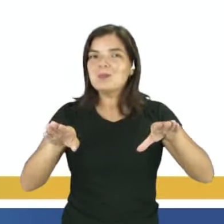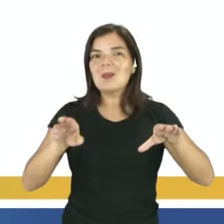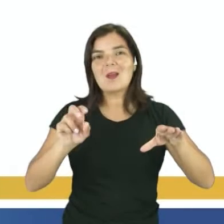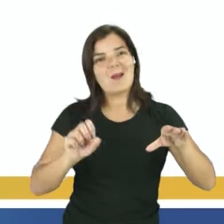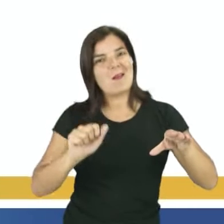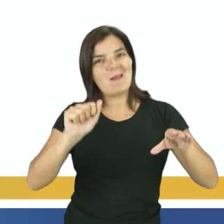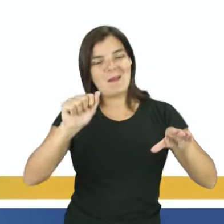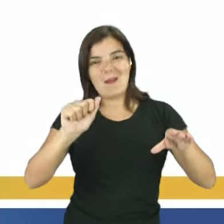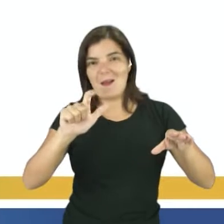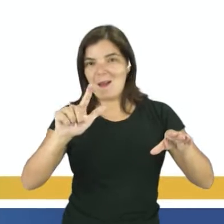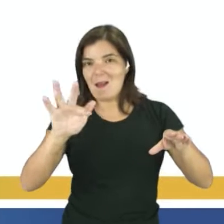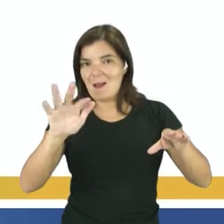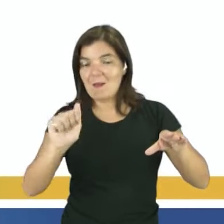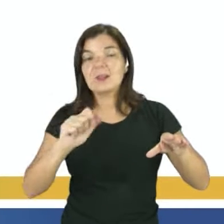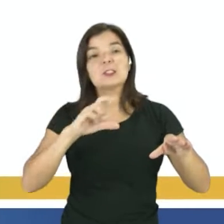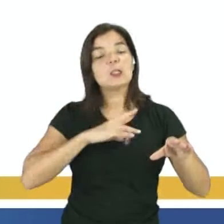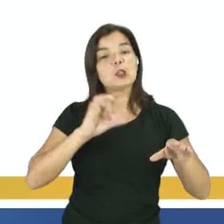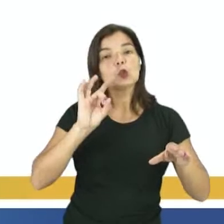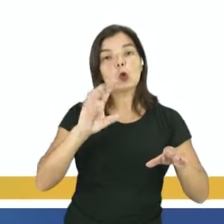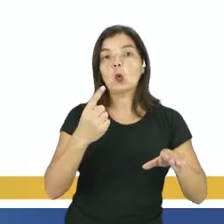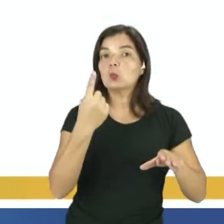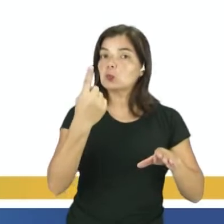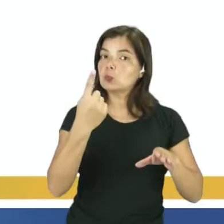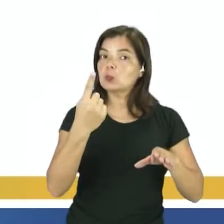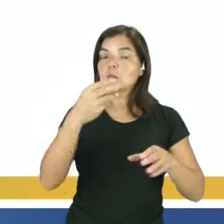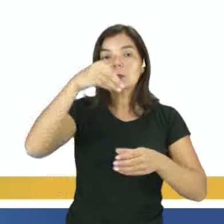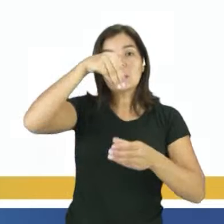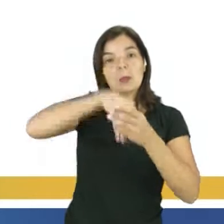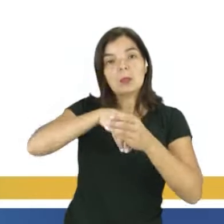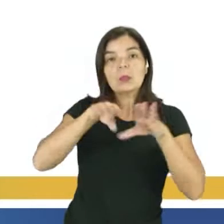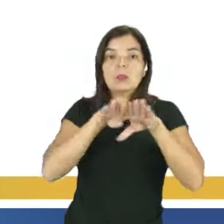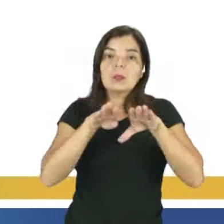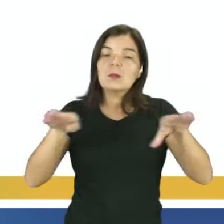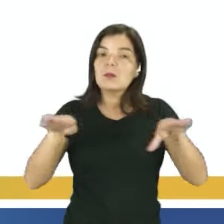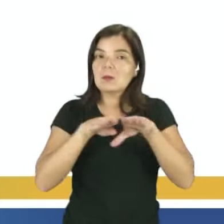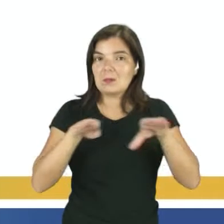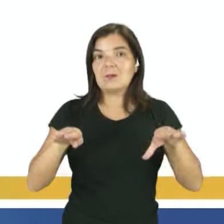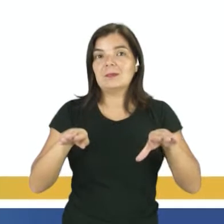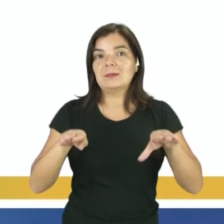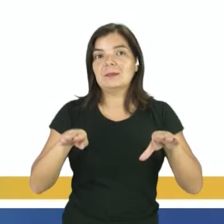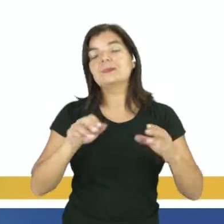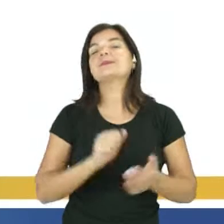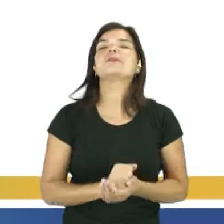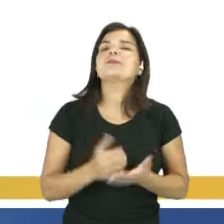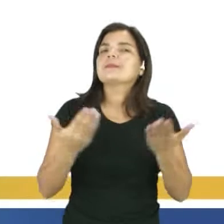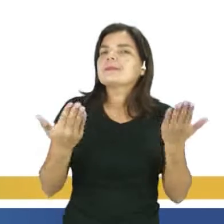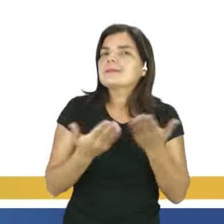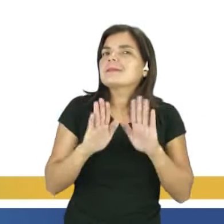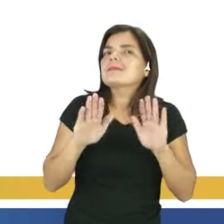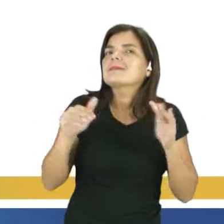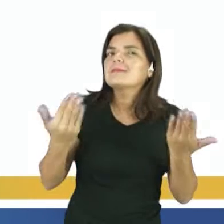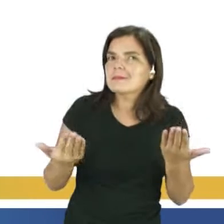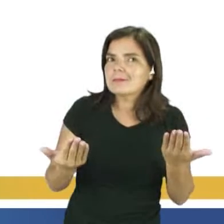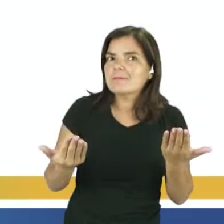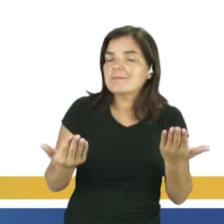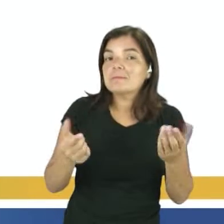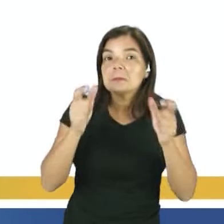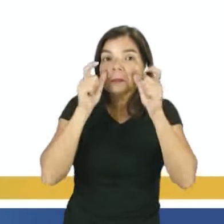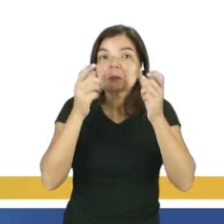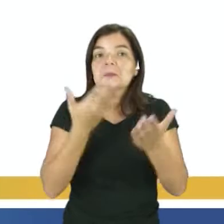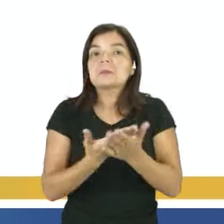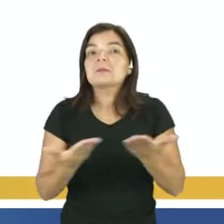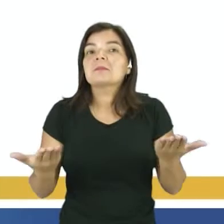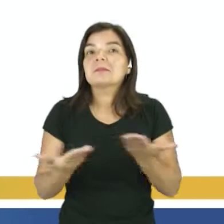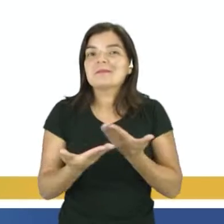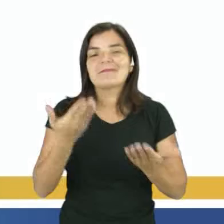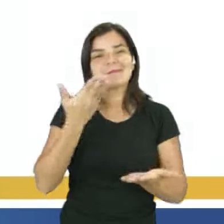reta K ela tem apenas um ponto de intersecção com o plano alfa. Agora, qual é o interesse da nossa aula de hoje?